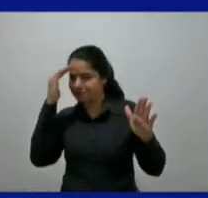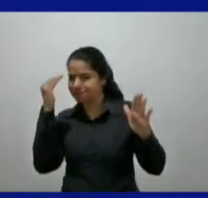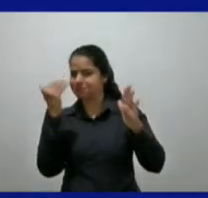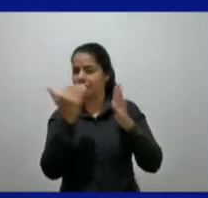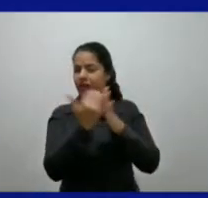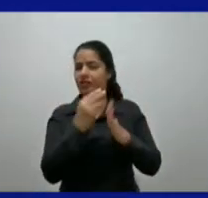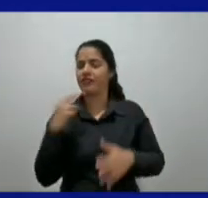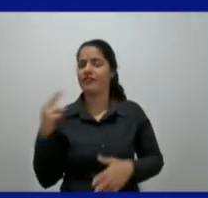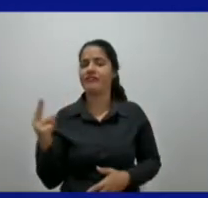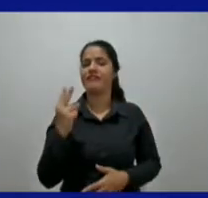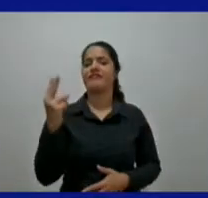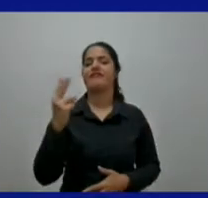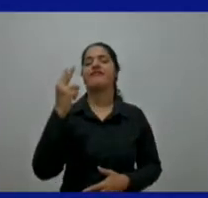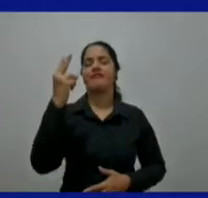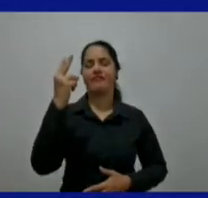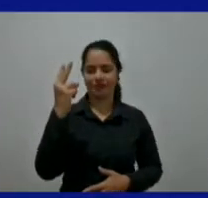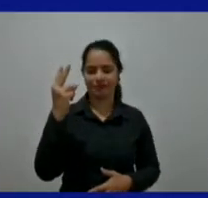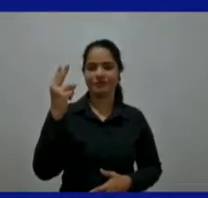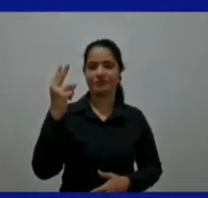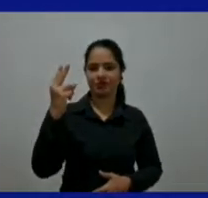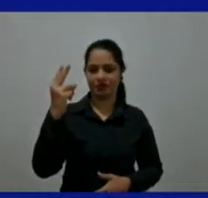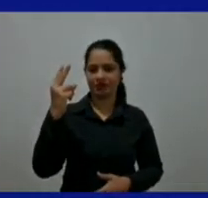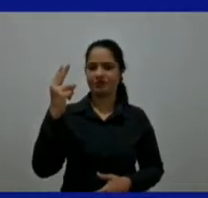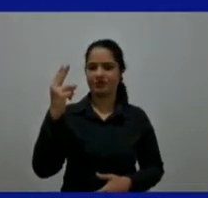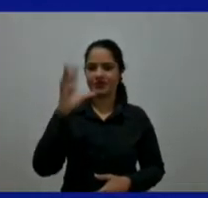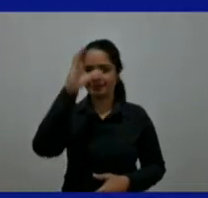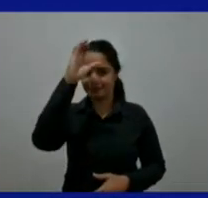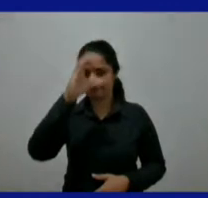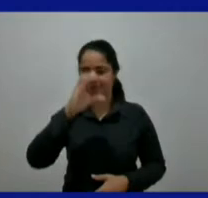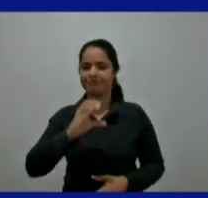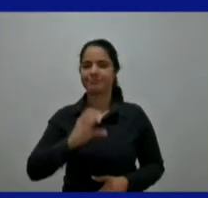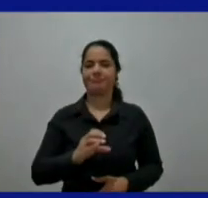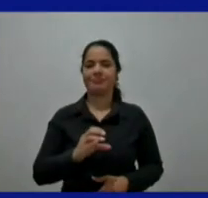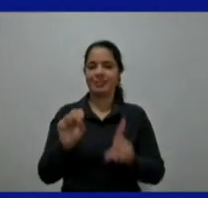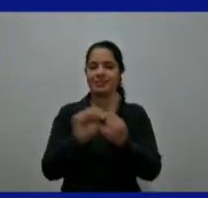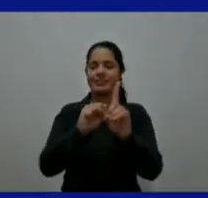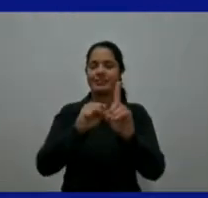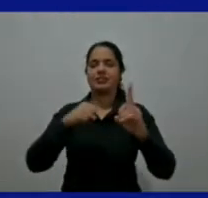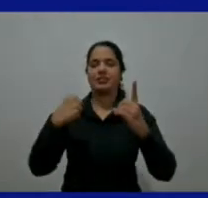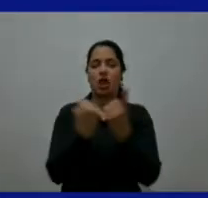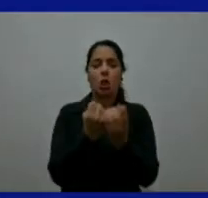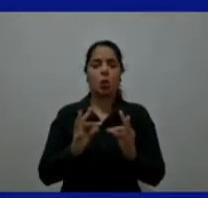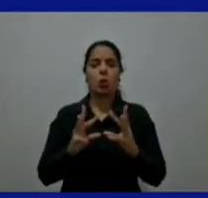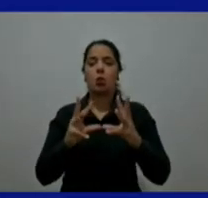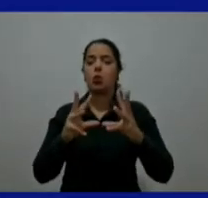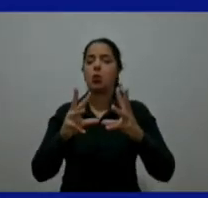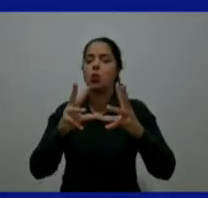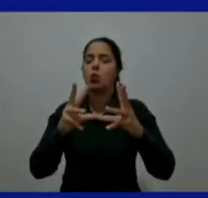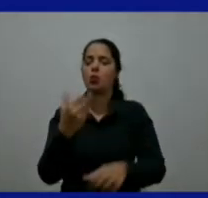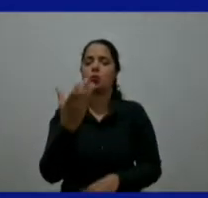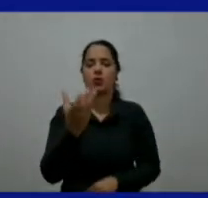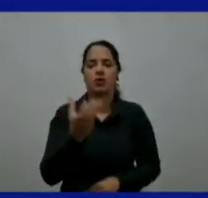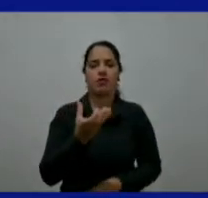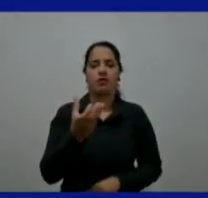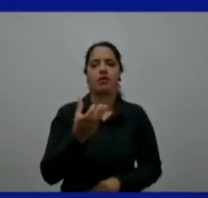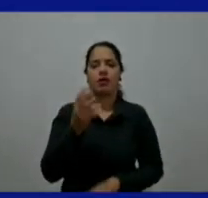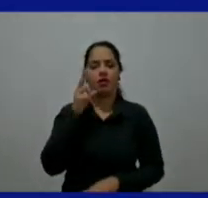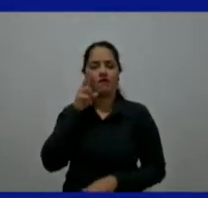da sociedade e querem, todos querem vê-las como parte da sociedade.